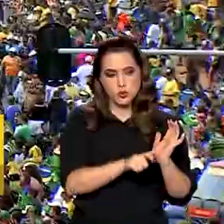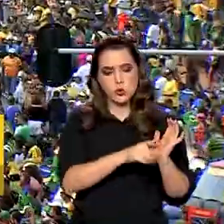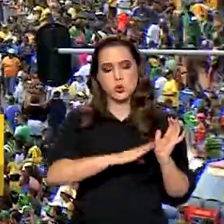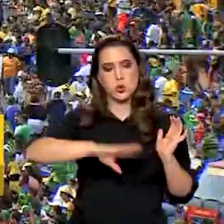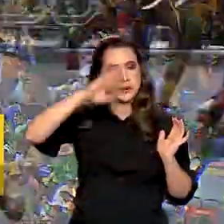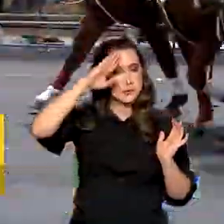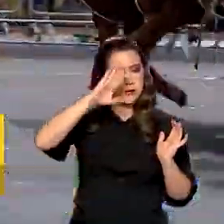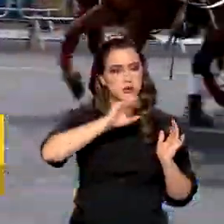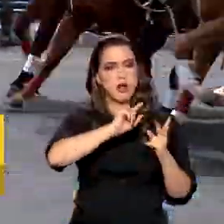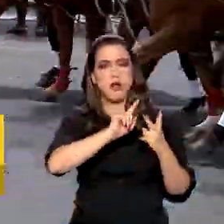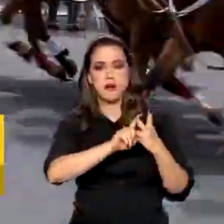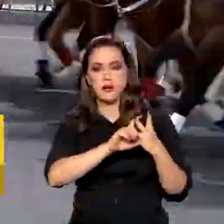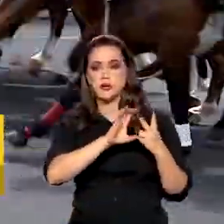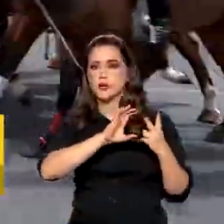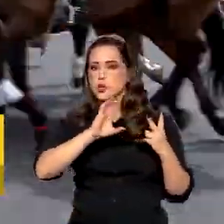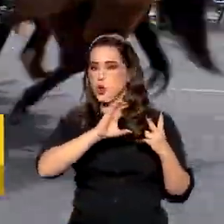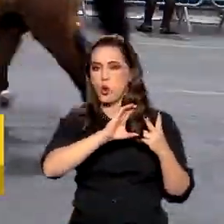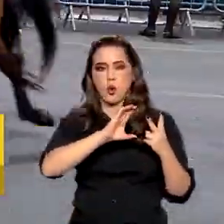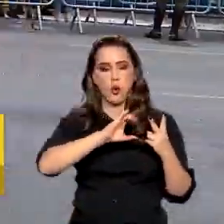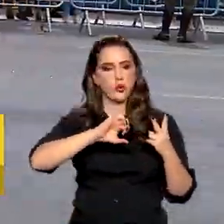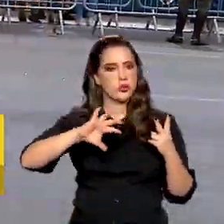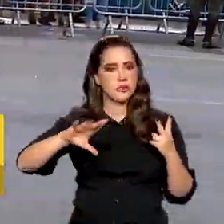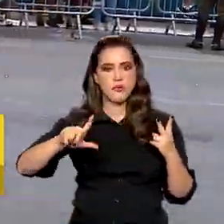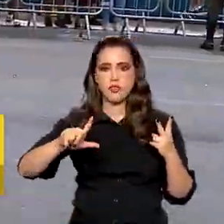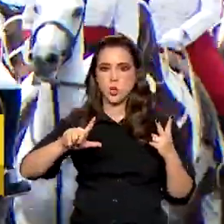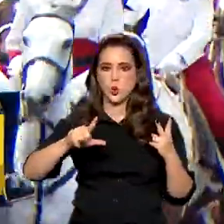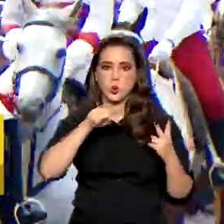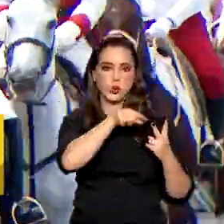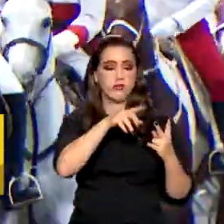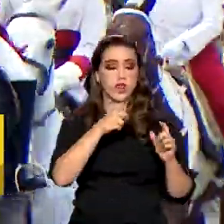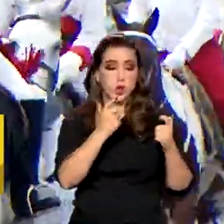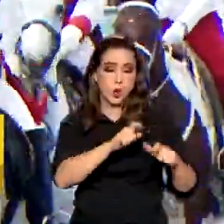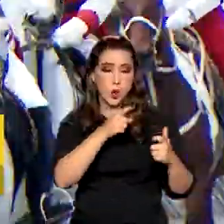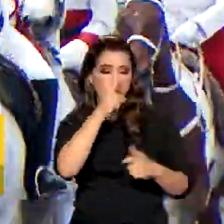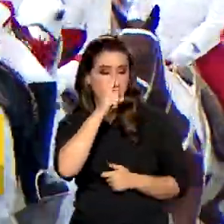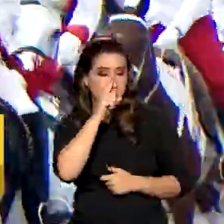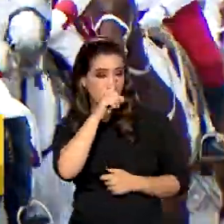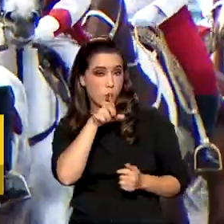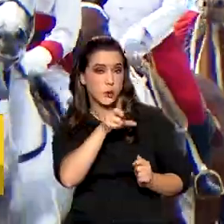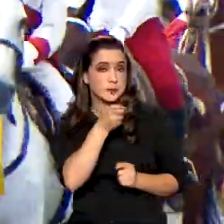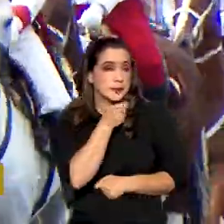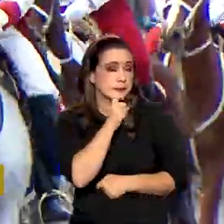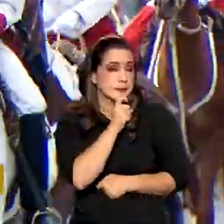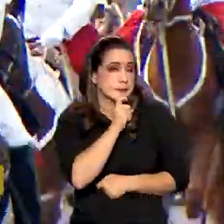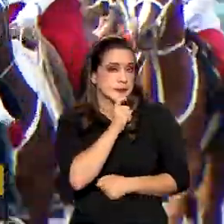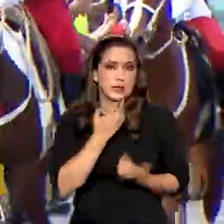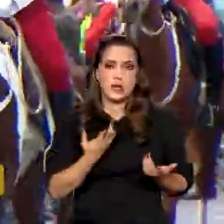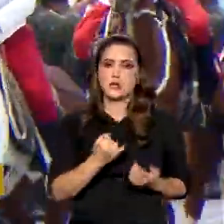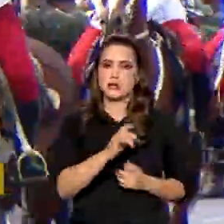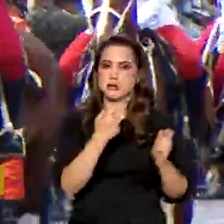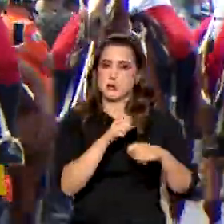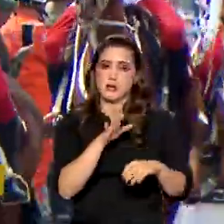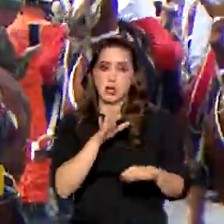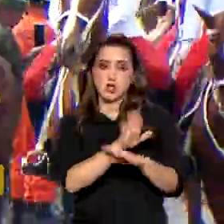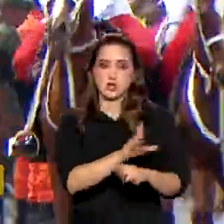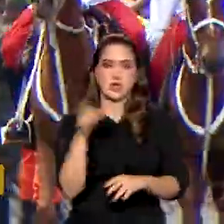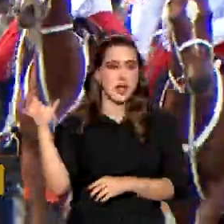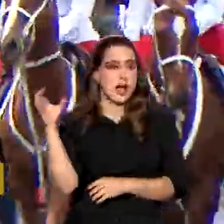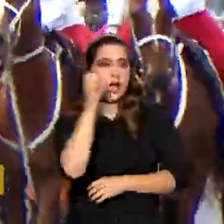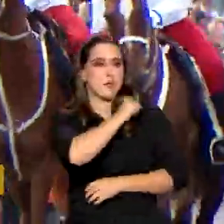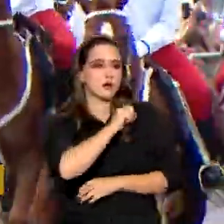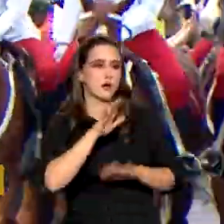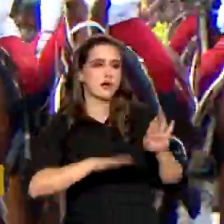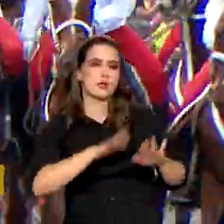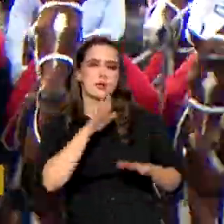condições extremas, isolados, ou seja, se necessitarem de algum socorro ou alguma emergência, que seja